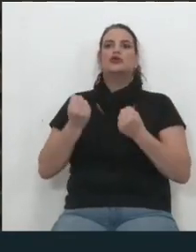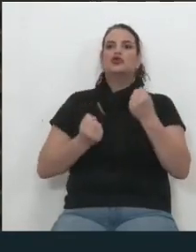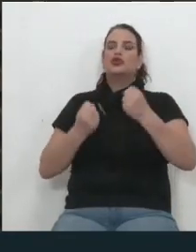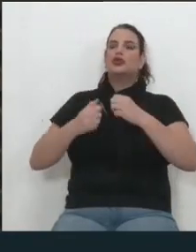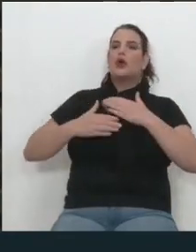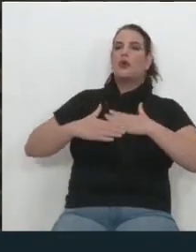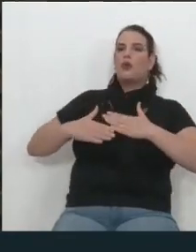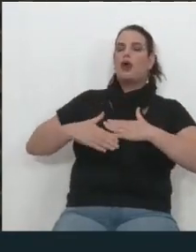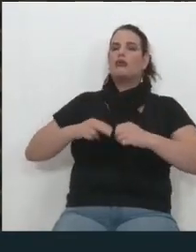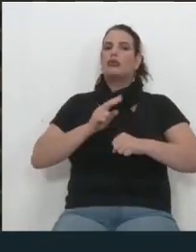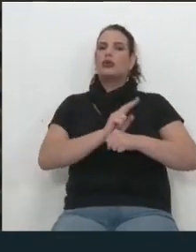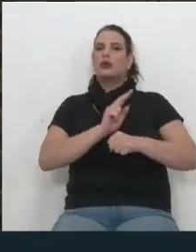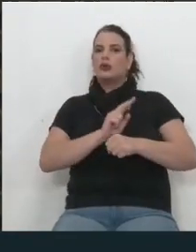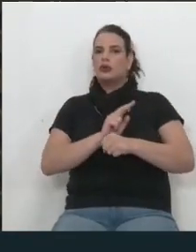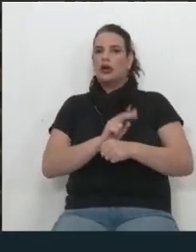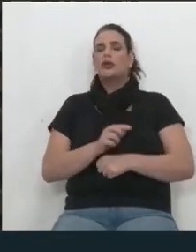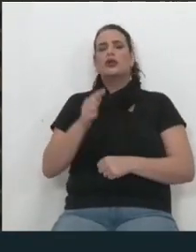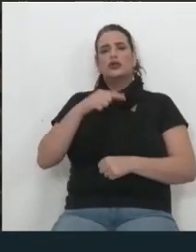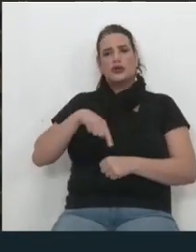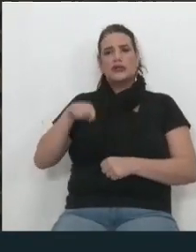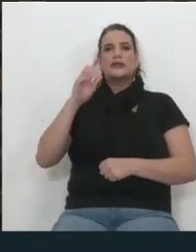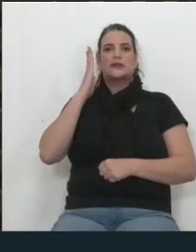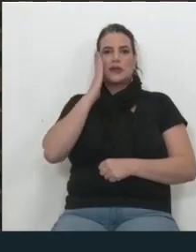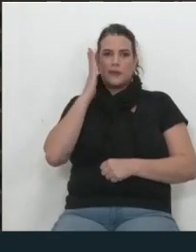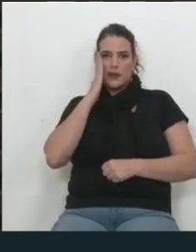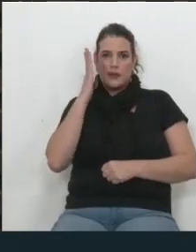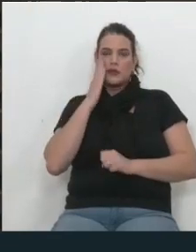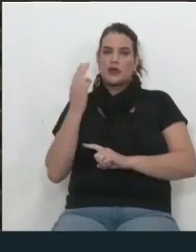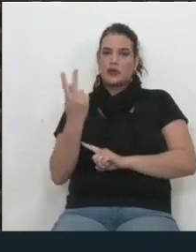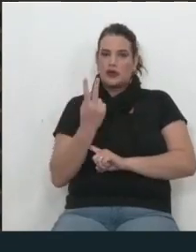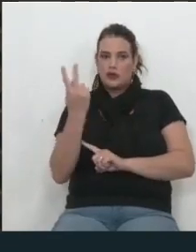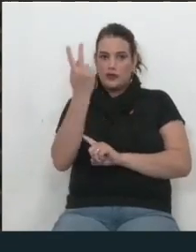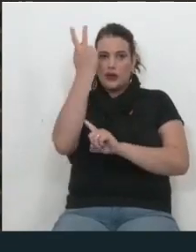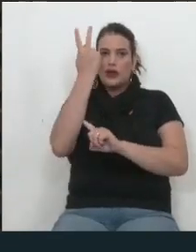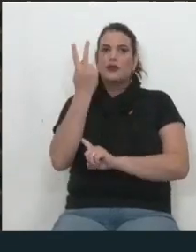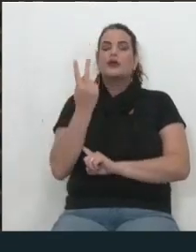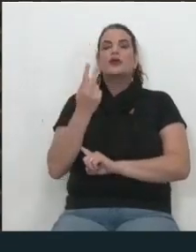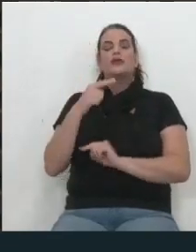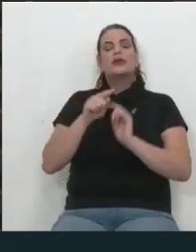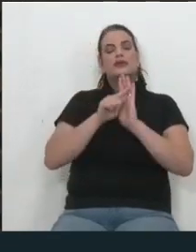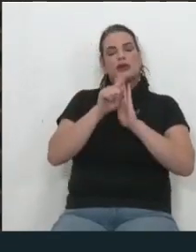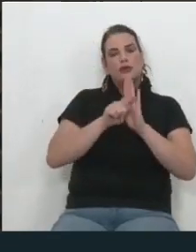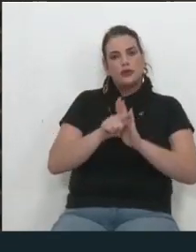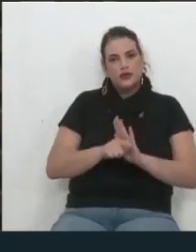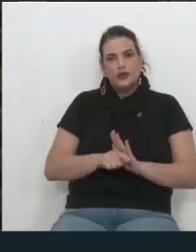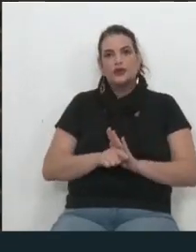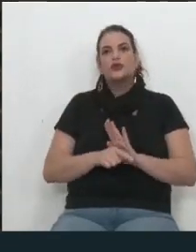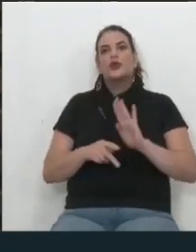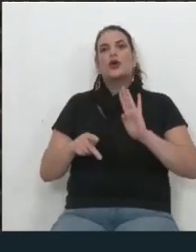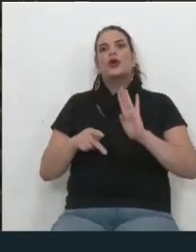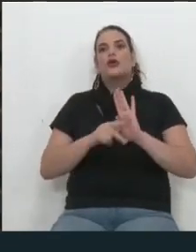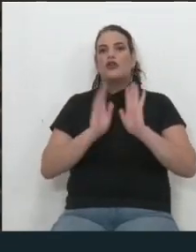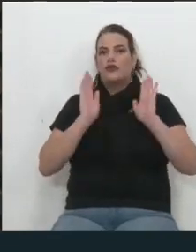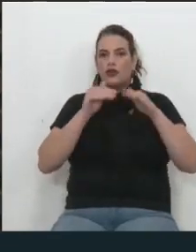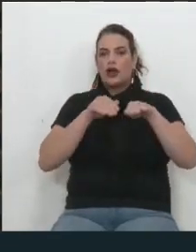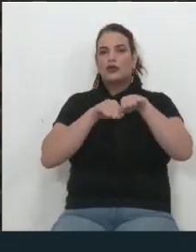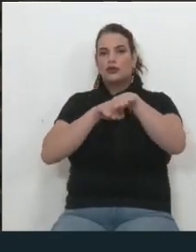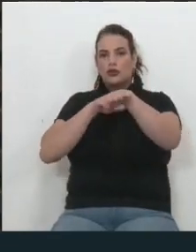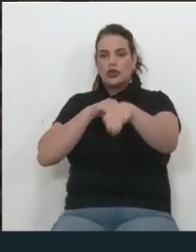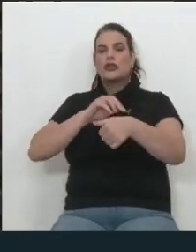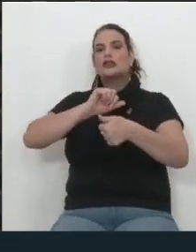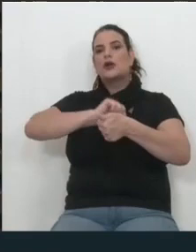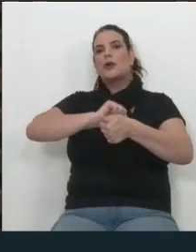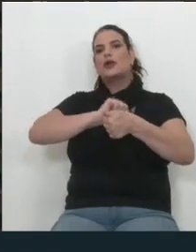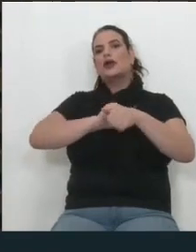e cuidado, sabemos bem que esses valores hão de ser investidos no próprio trânsito, na qualidade do trânsito,